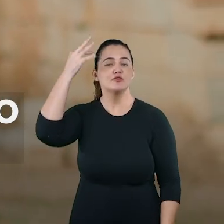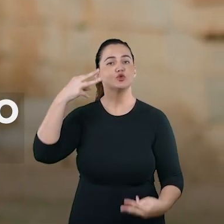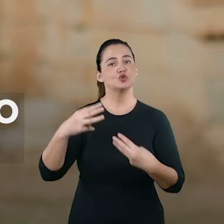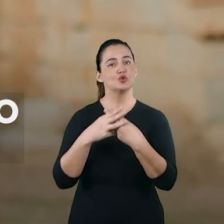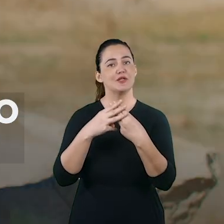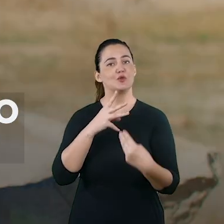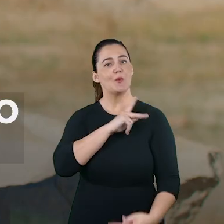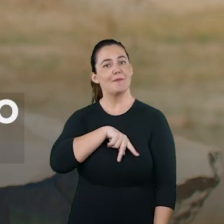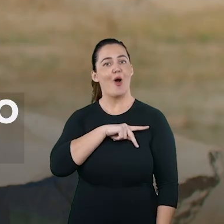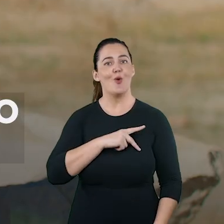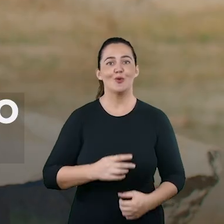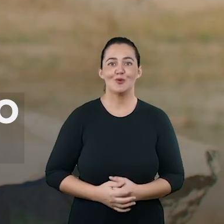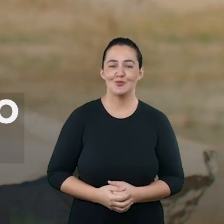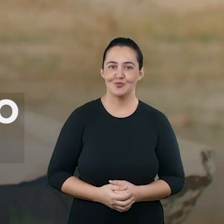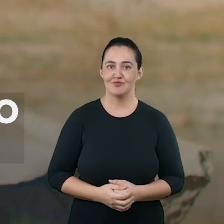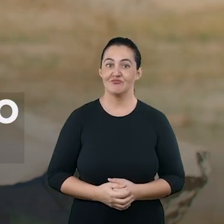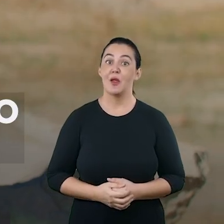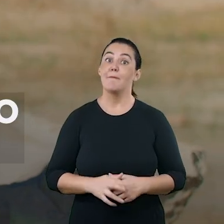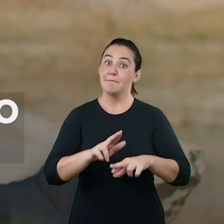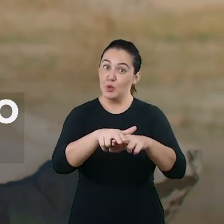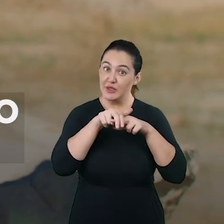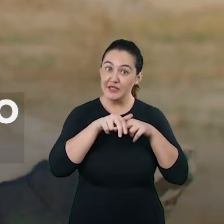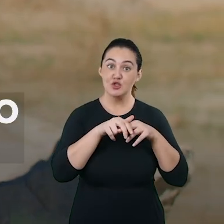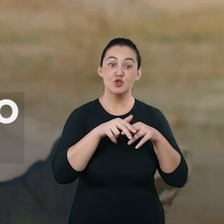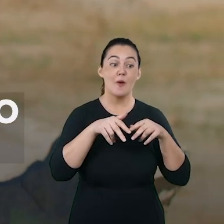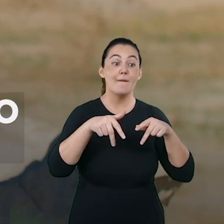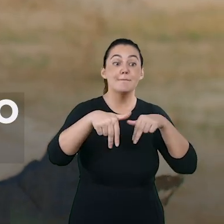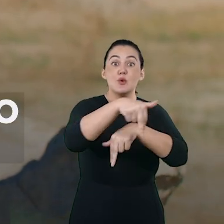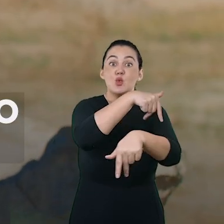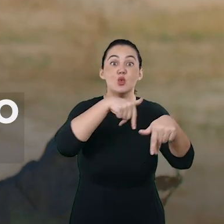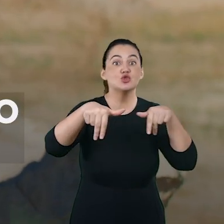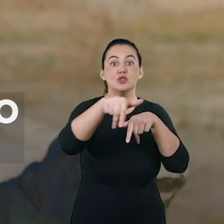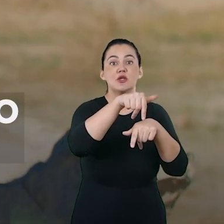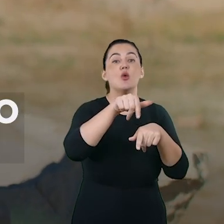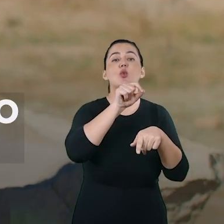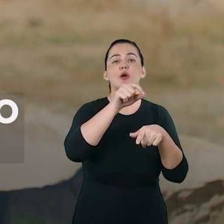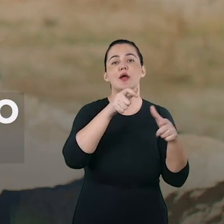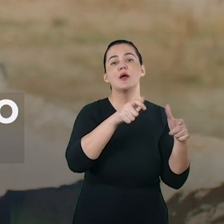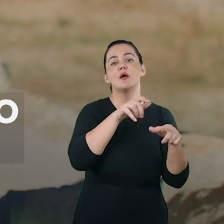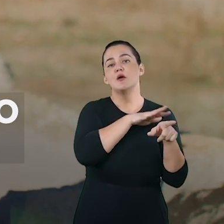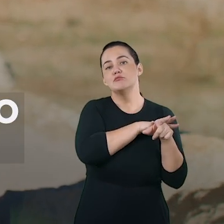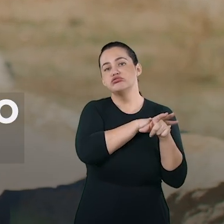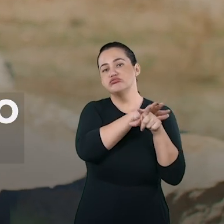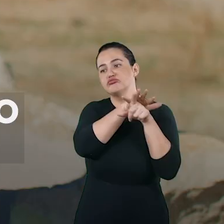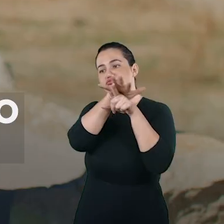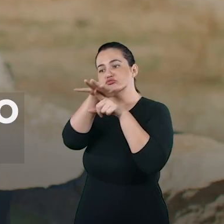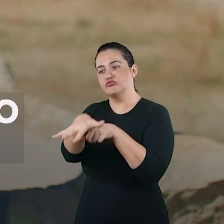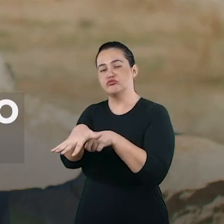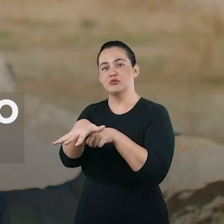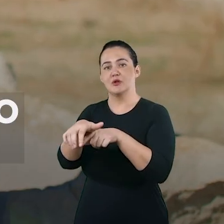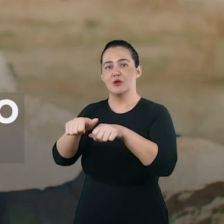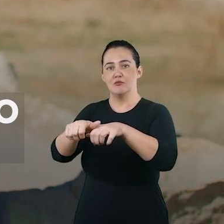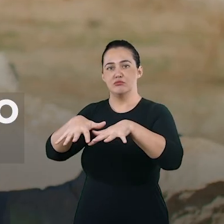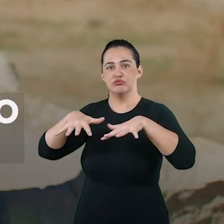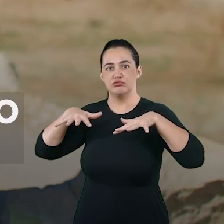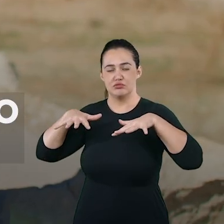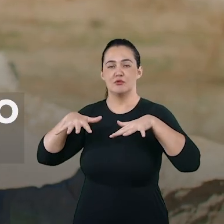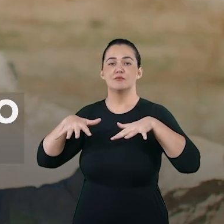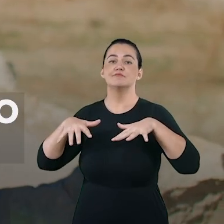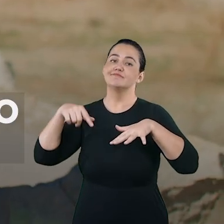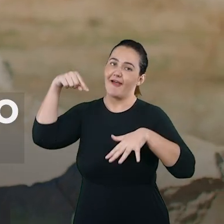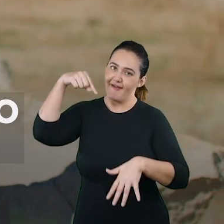de Tarso. E diz que a multidão da cidade afluiu para ouvir Paulo. Provavelmente